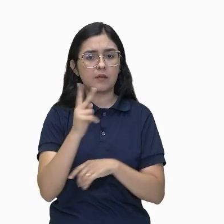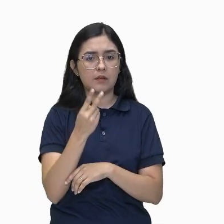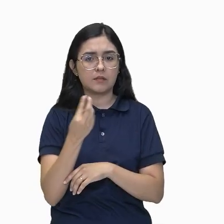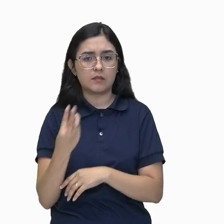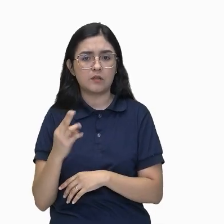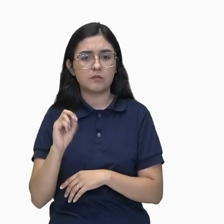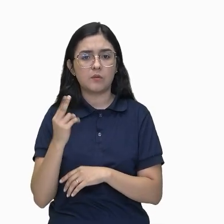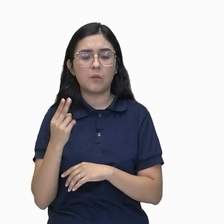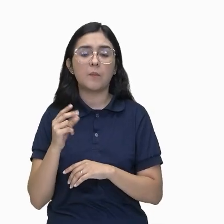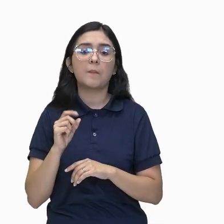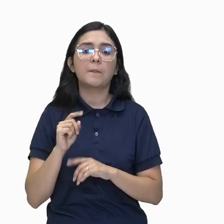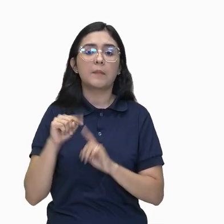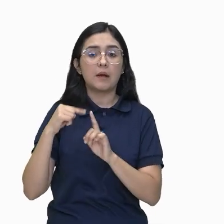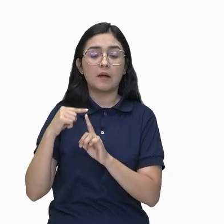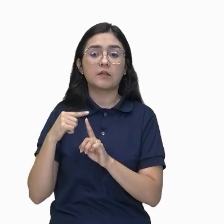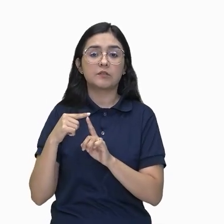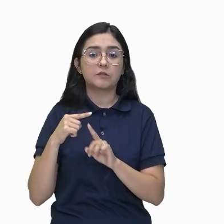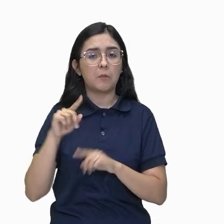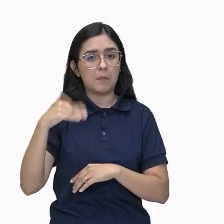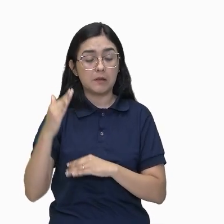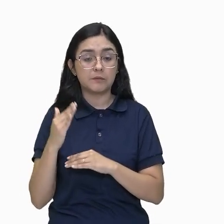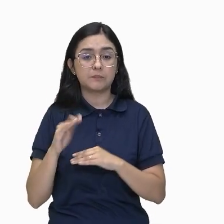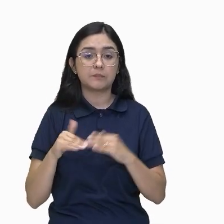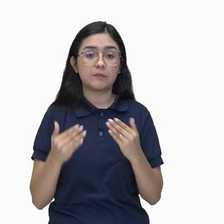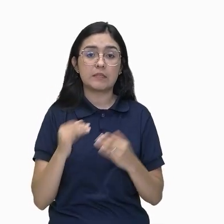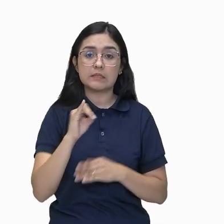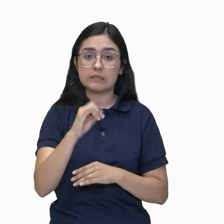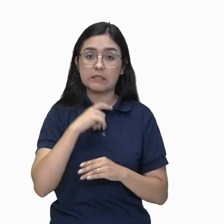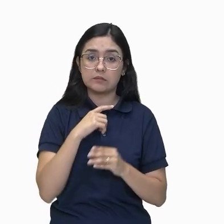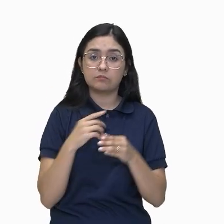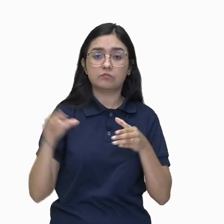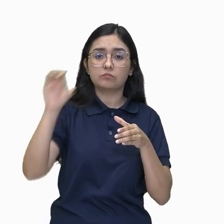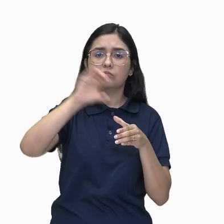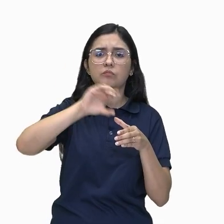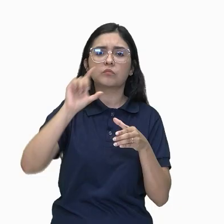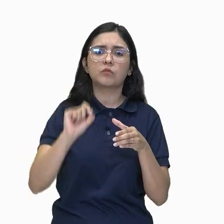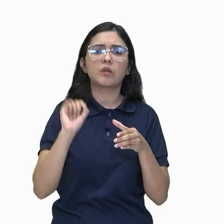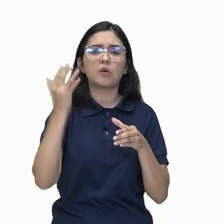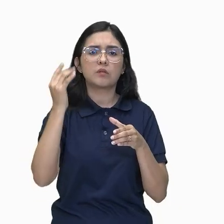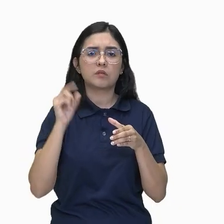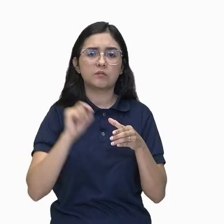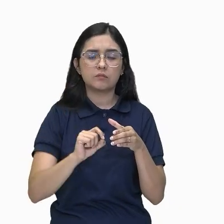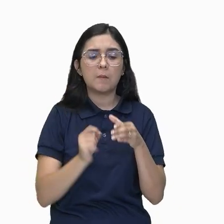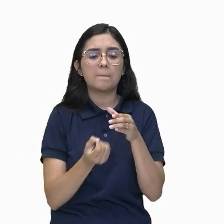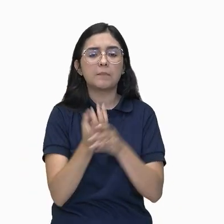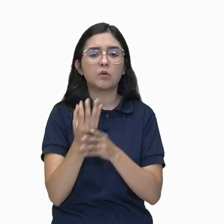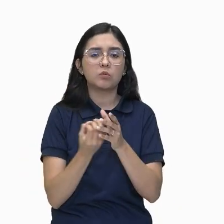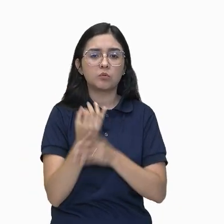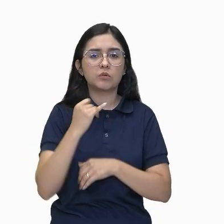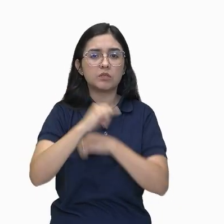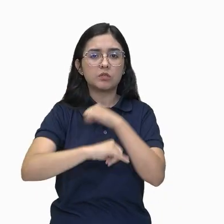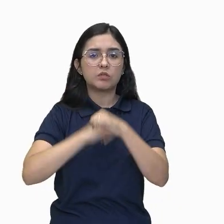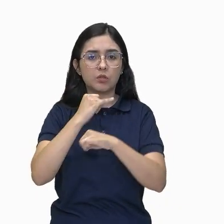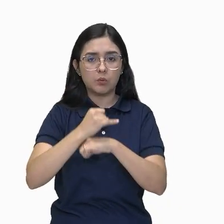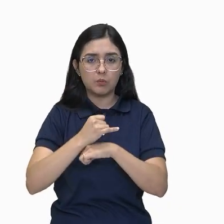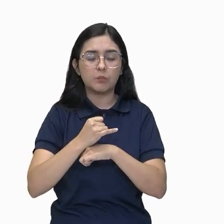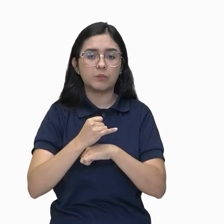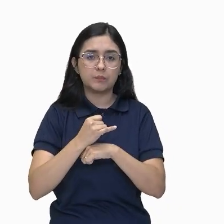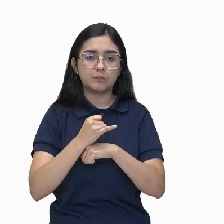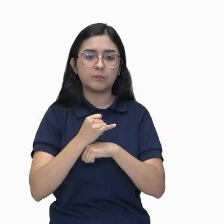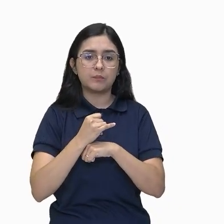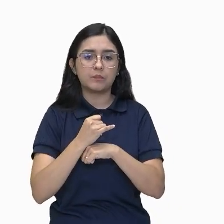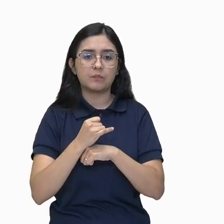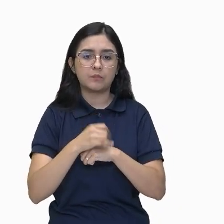tá certo? Então, quando ele é adicionado na água, o que acontece? Ele produz íons, ele produz uma reação